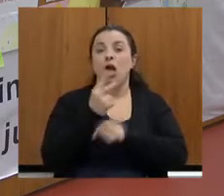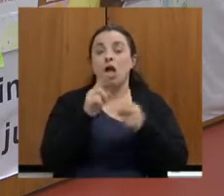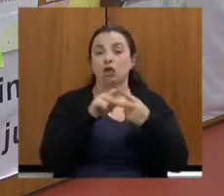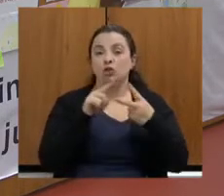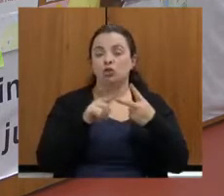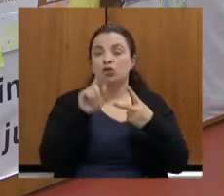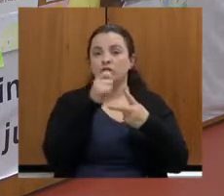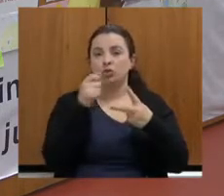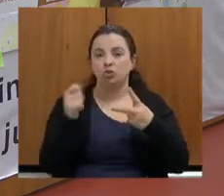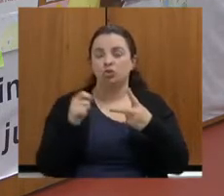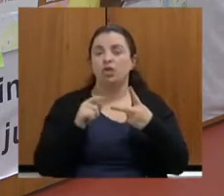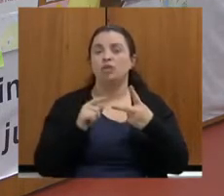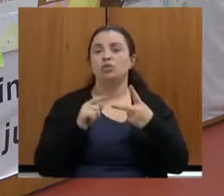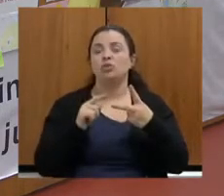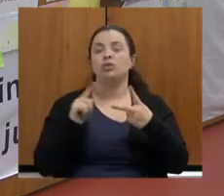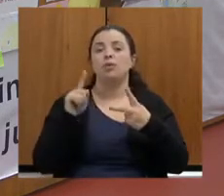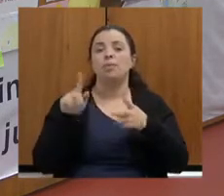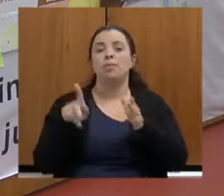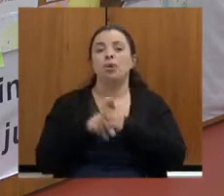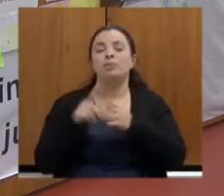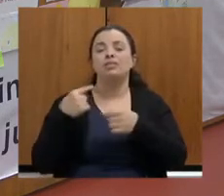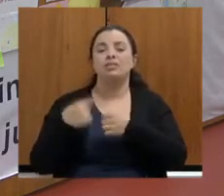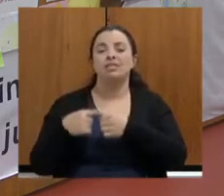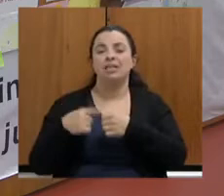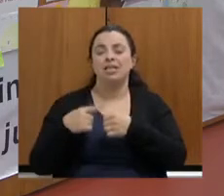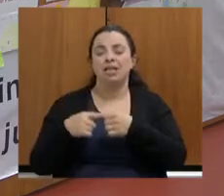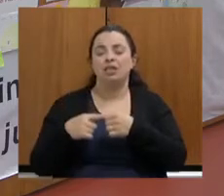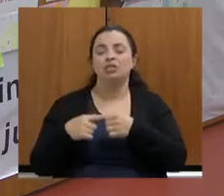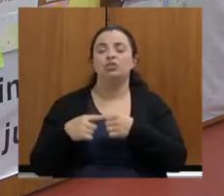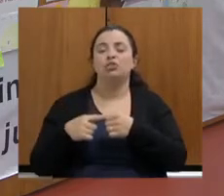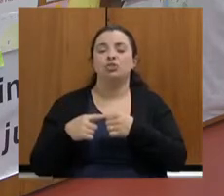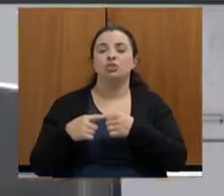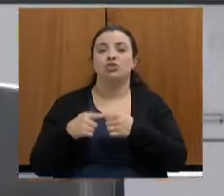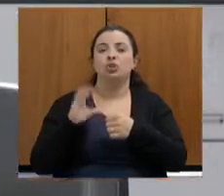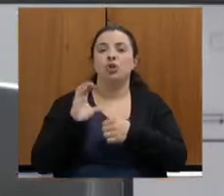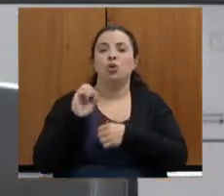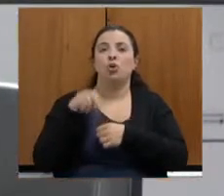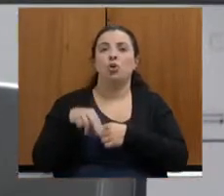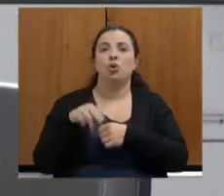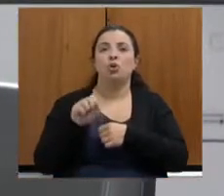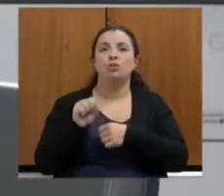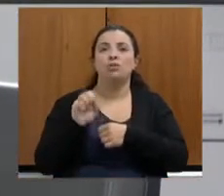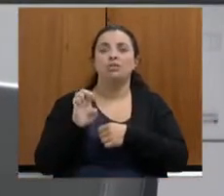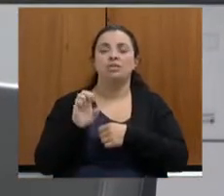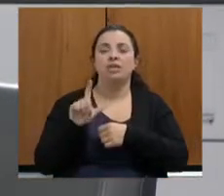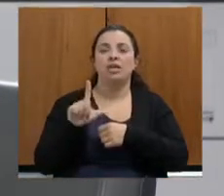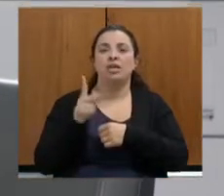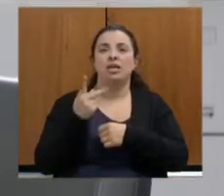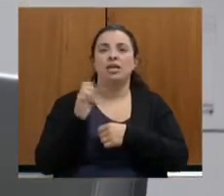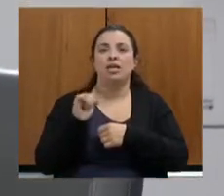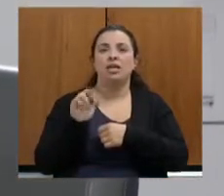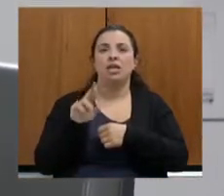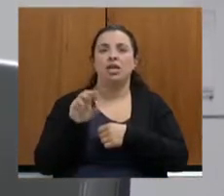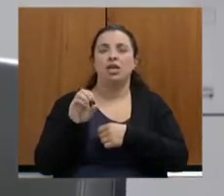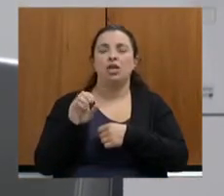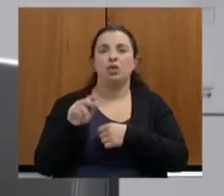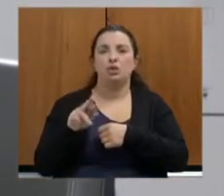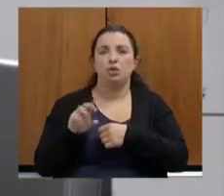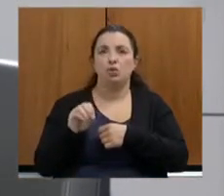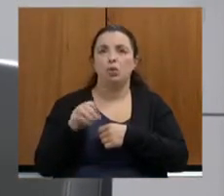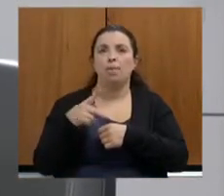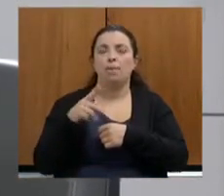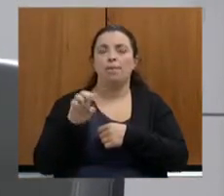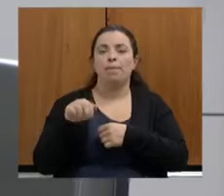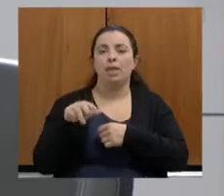Miguel tá ali representando aberje e o apresentando a asa que é inclusive as siglas que a associação da Sapucaí desenvolvimento